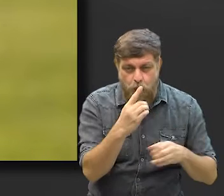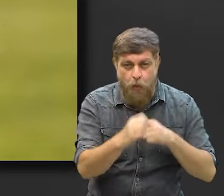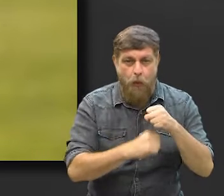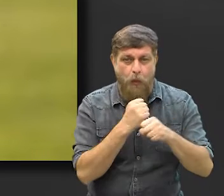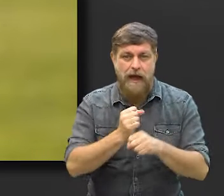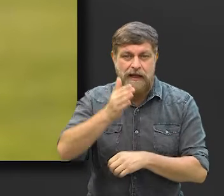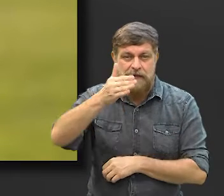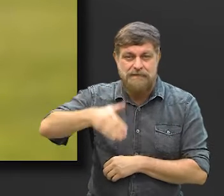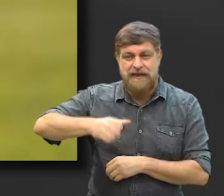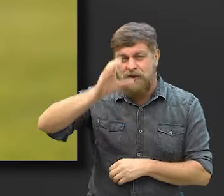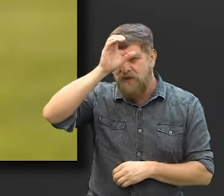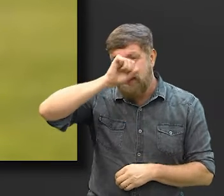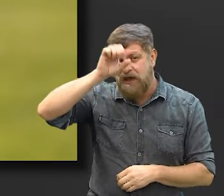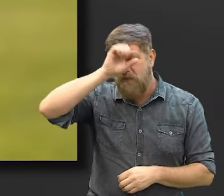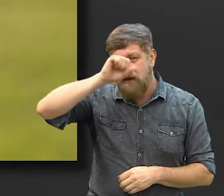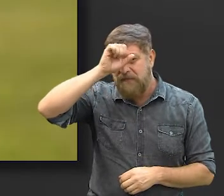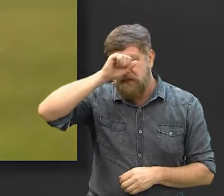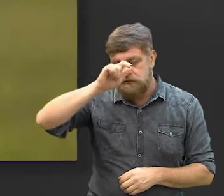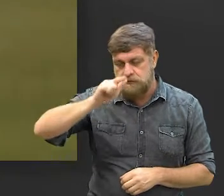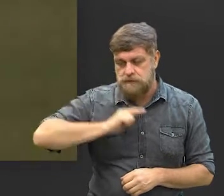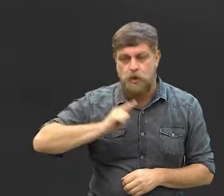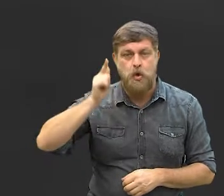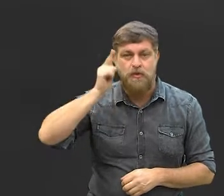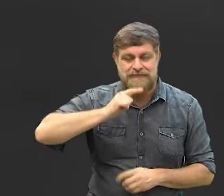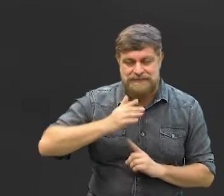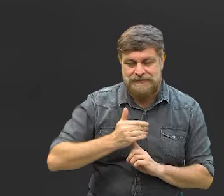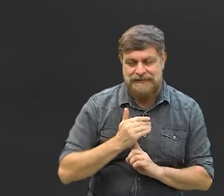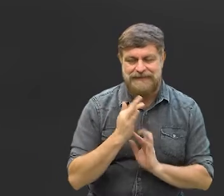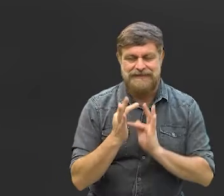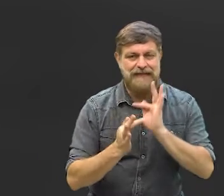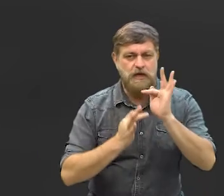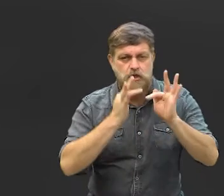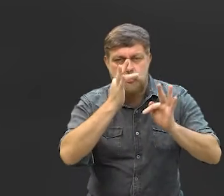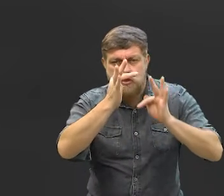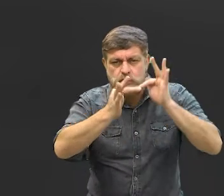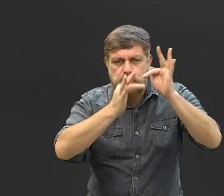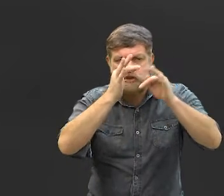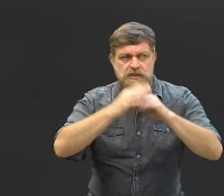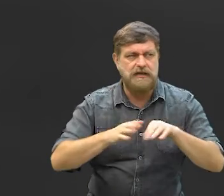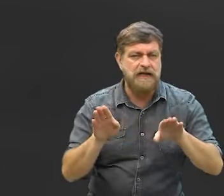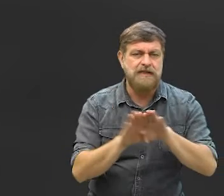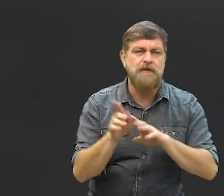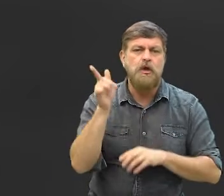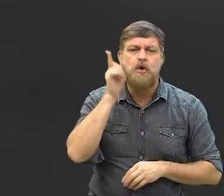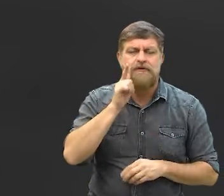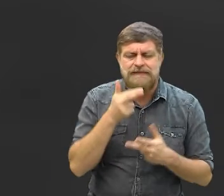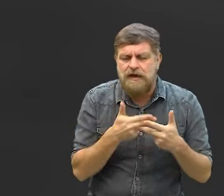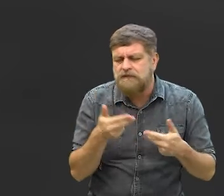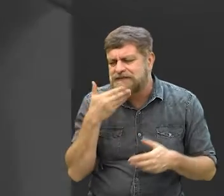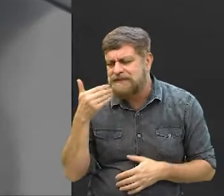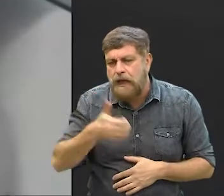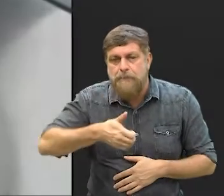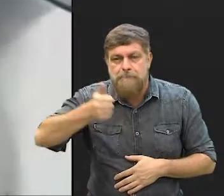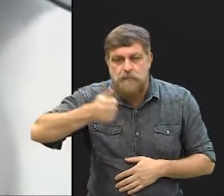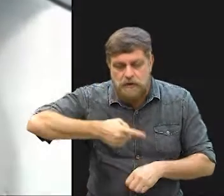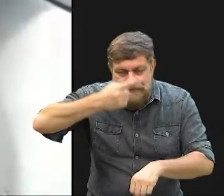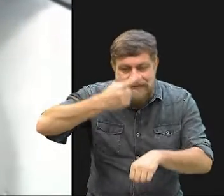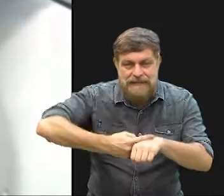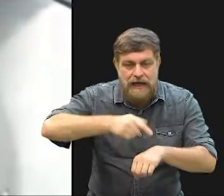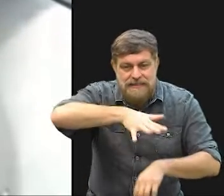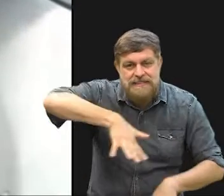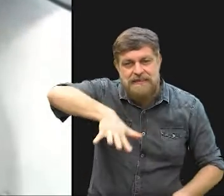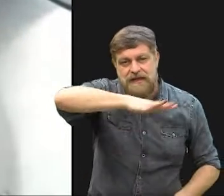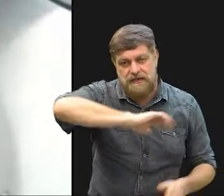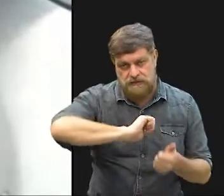assim, que aprendi muito, que tive acesso à tecnologia, tive acesso às melhores coisas que existem no momento no futebol.